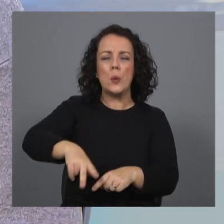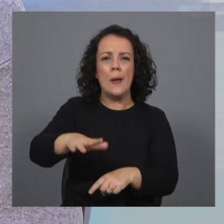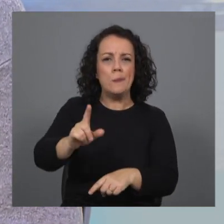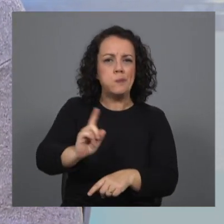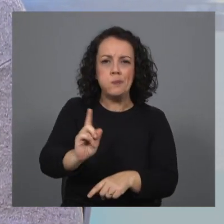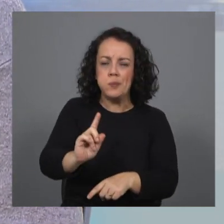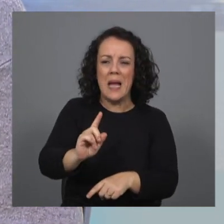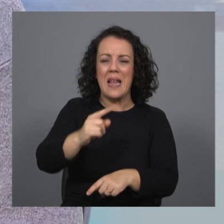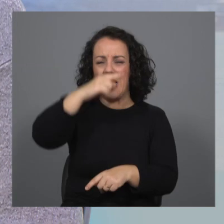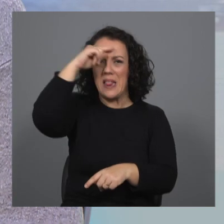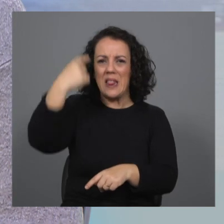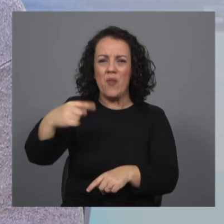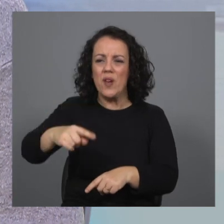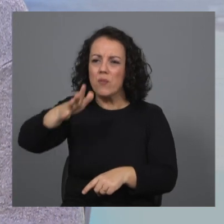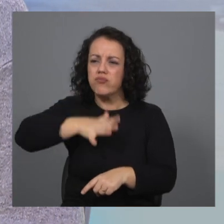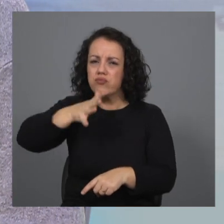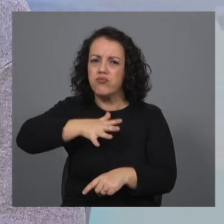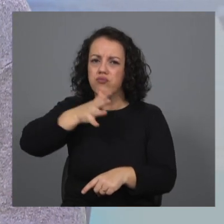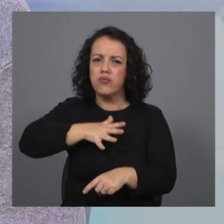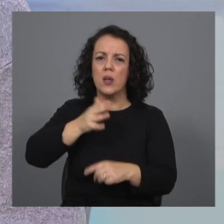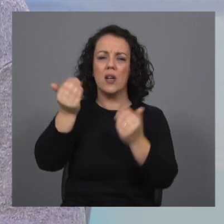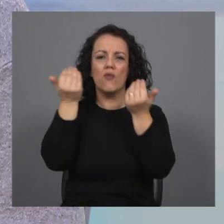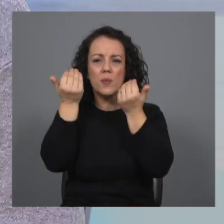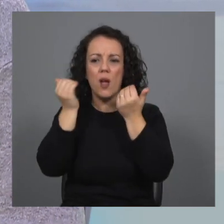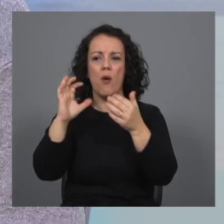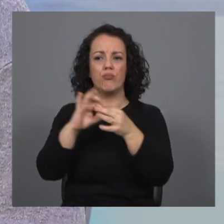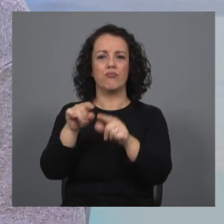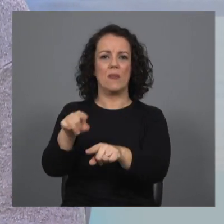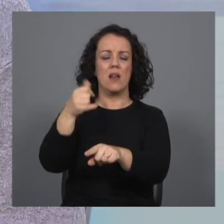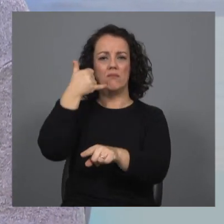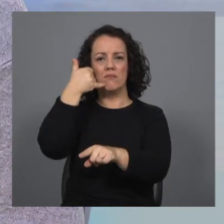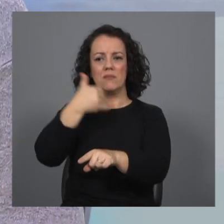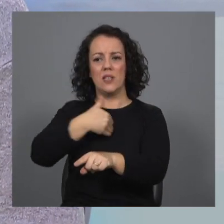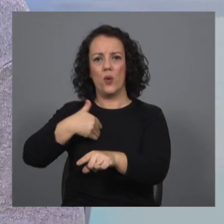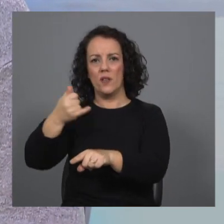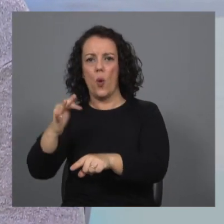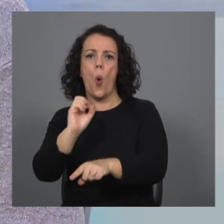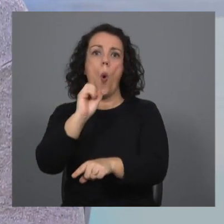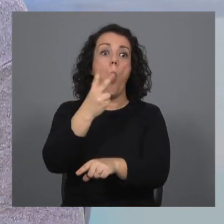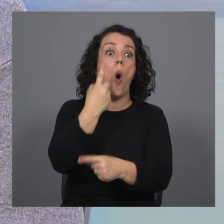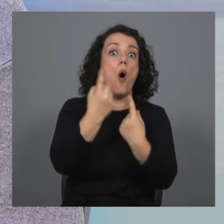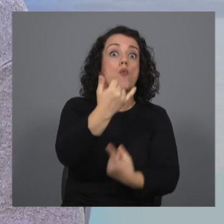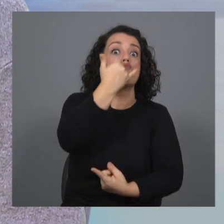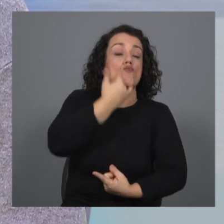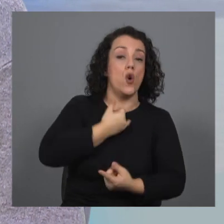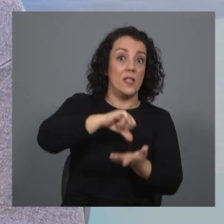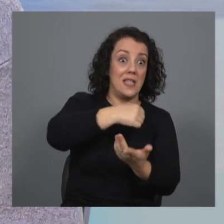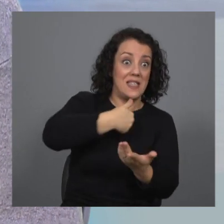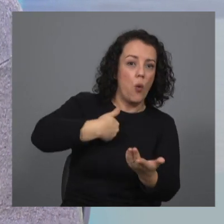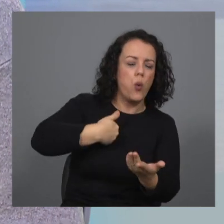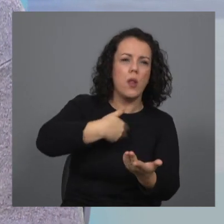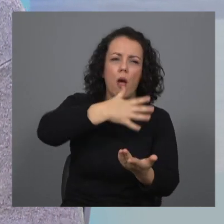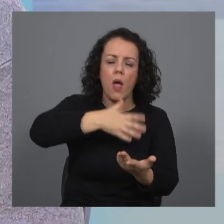conseguir perceber as indicações que lhes são dadas, quer seja pela Saúde 24, quer seja pelo centro de saúde, no caso em que são contactados, que percebem mal